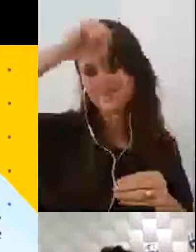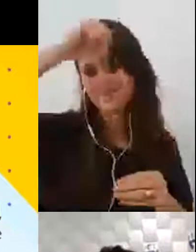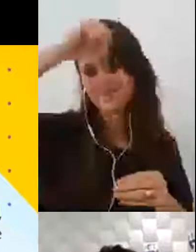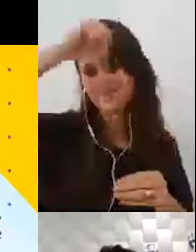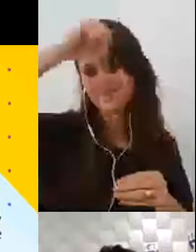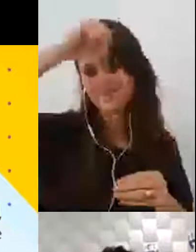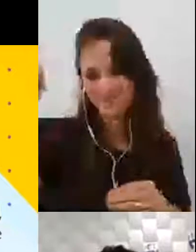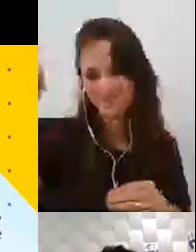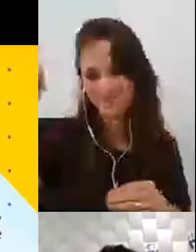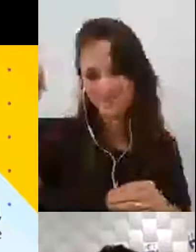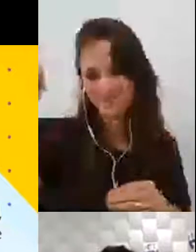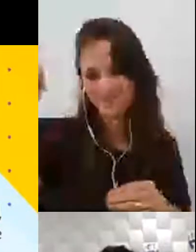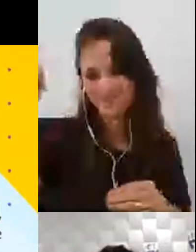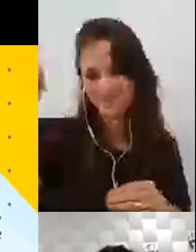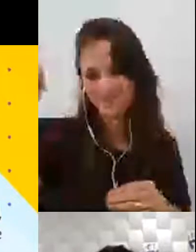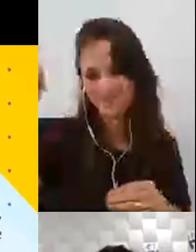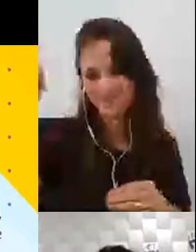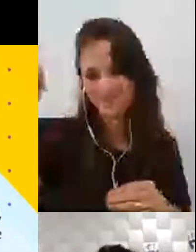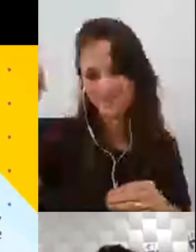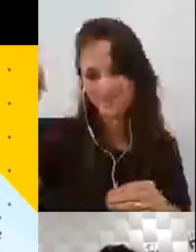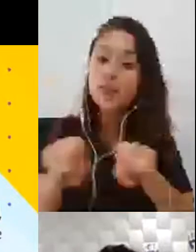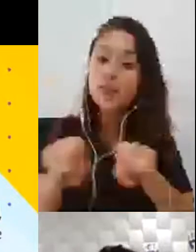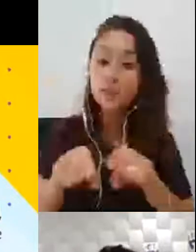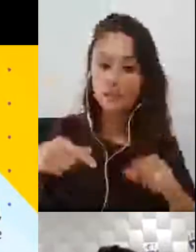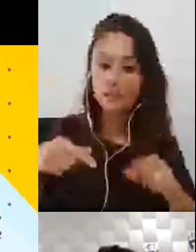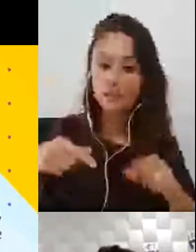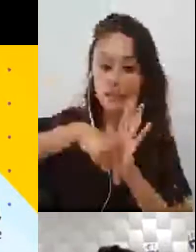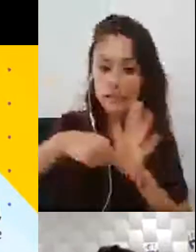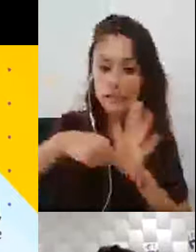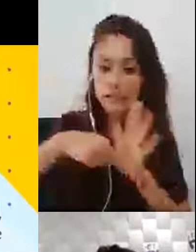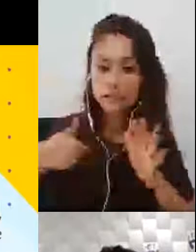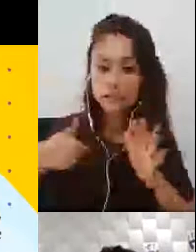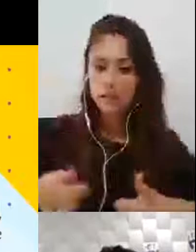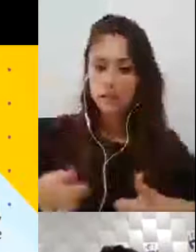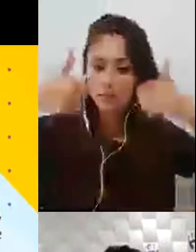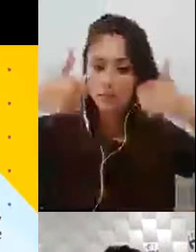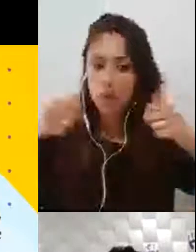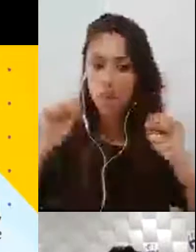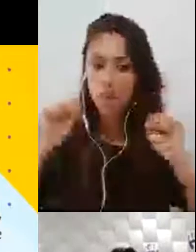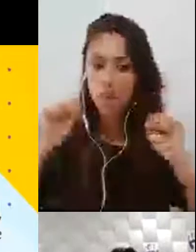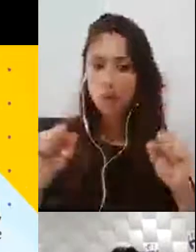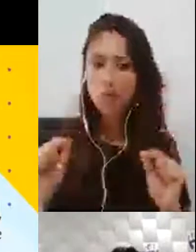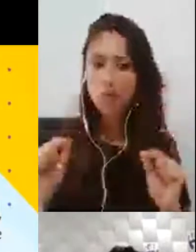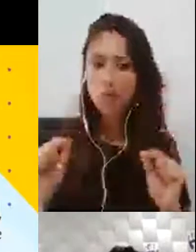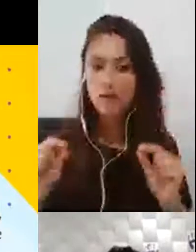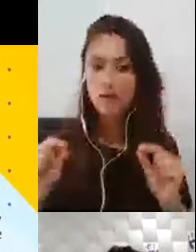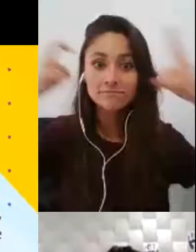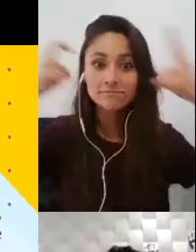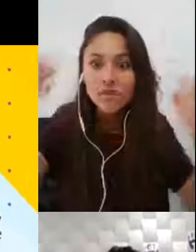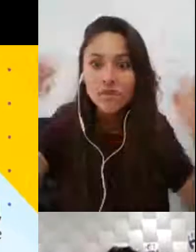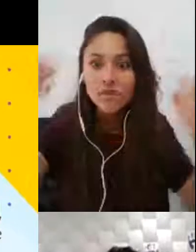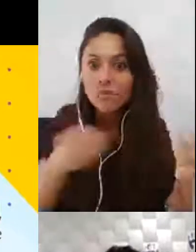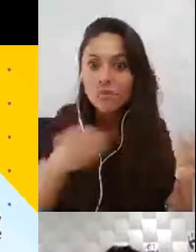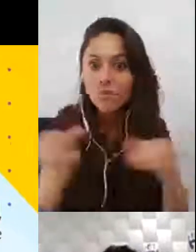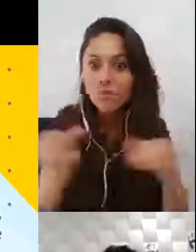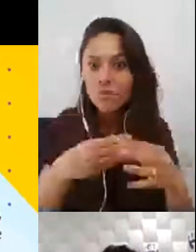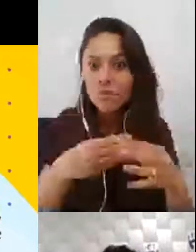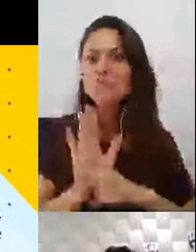né, analisando o que pode ser melhorado continuamente, a criatividade para que a gente consiga aplicar essas ferramentas